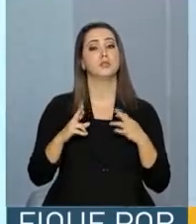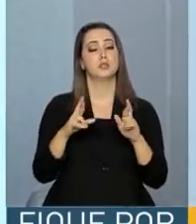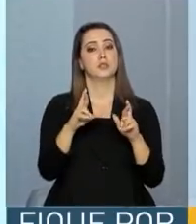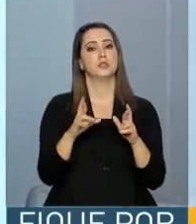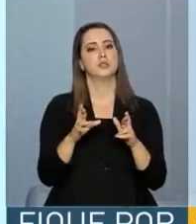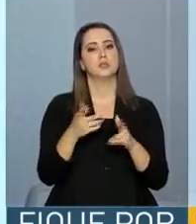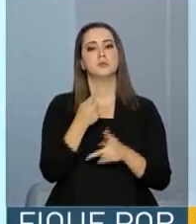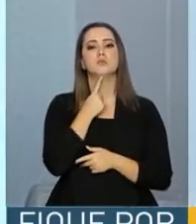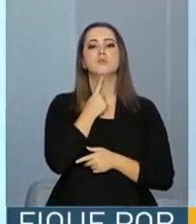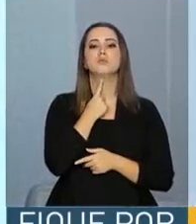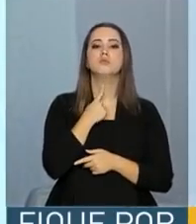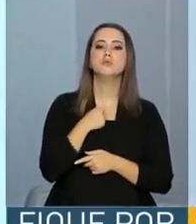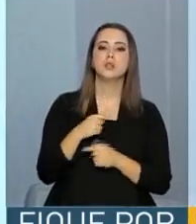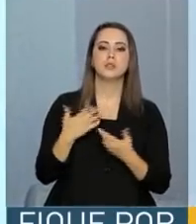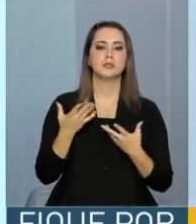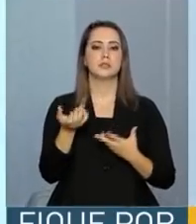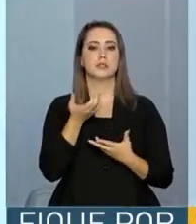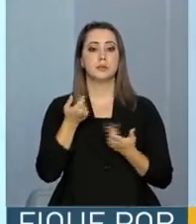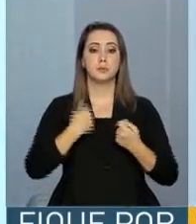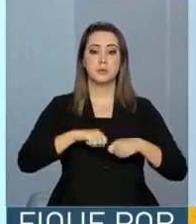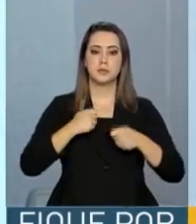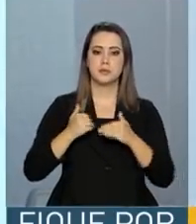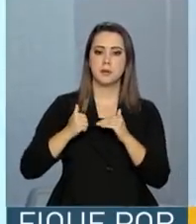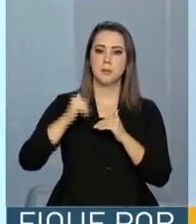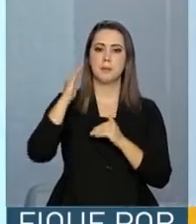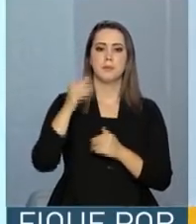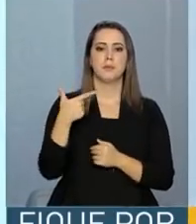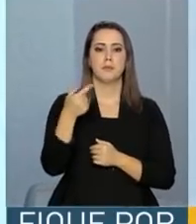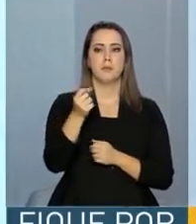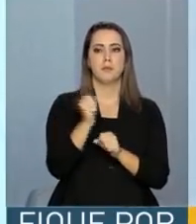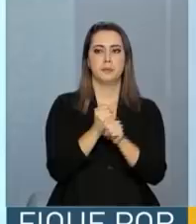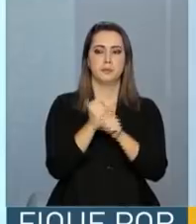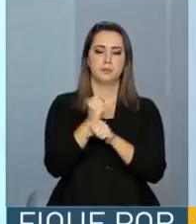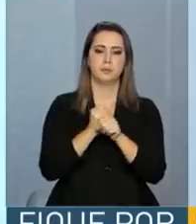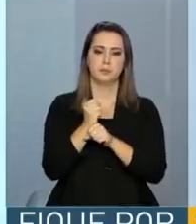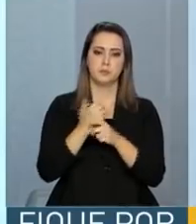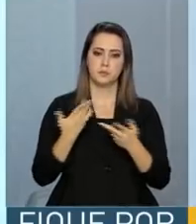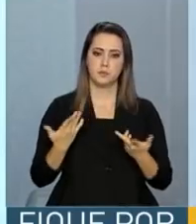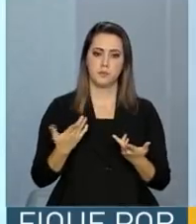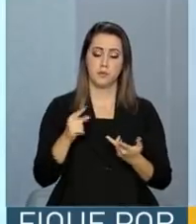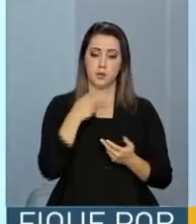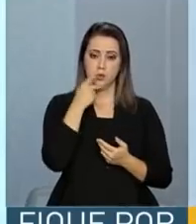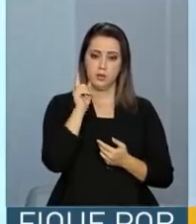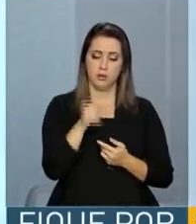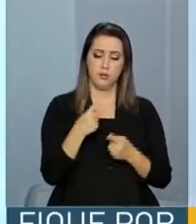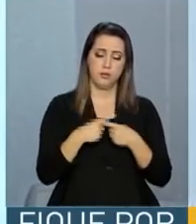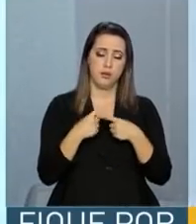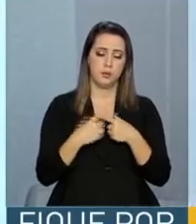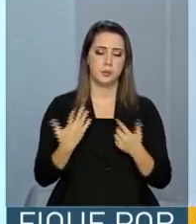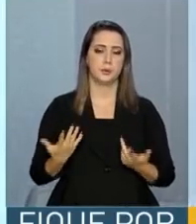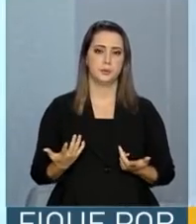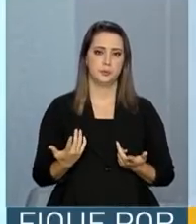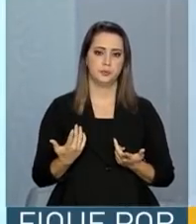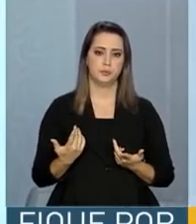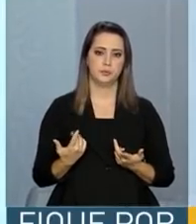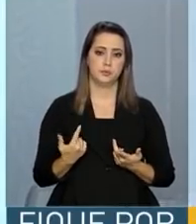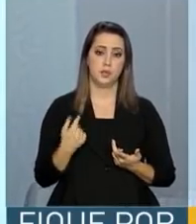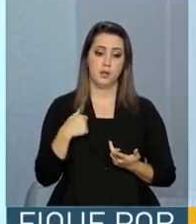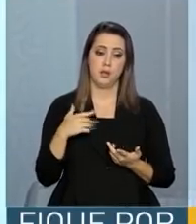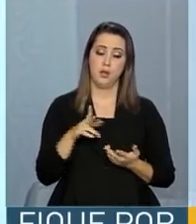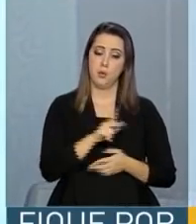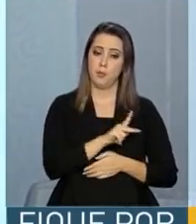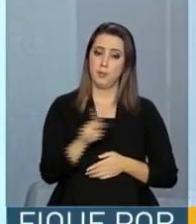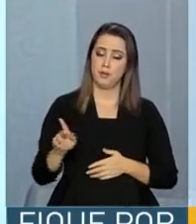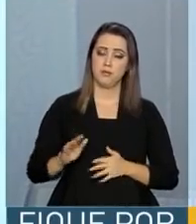desejar disse mú há mais de 20 anos eu digo isso porque eu fui presidente da